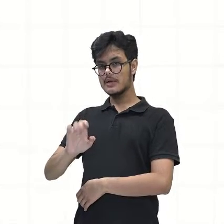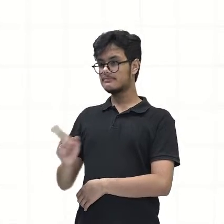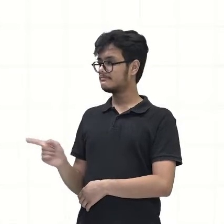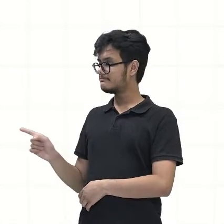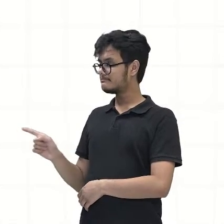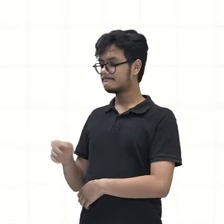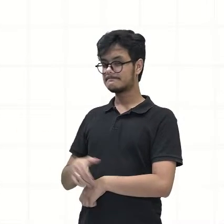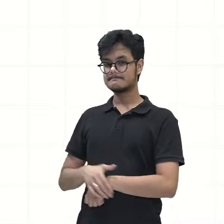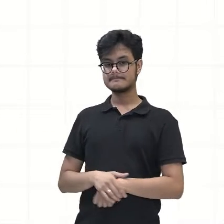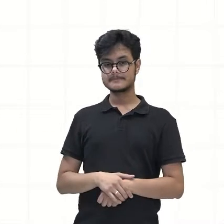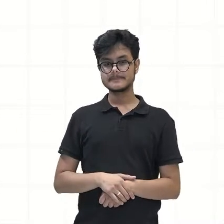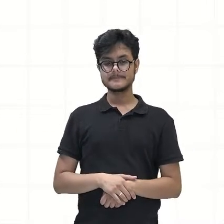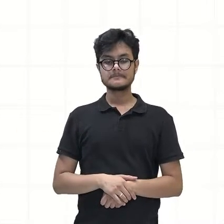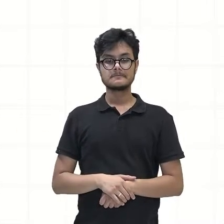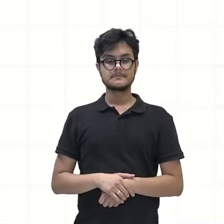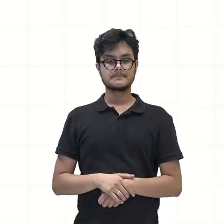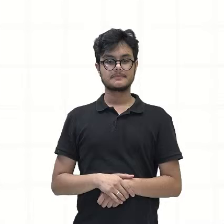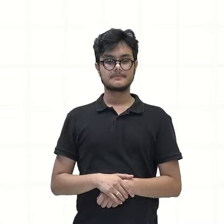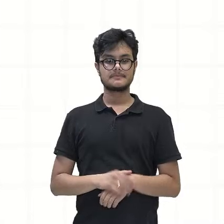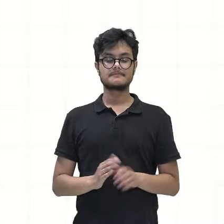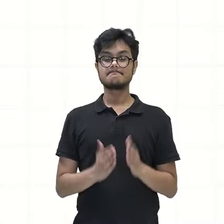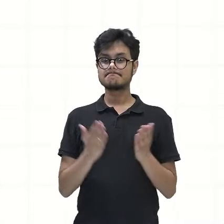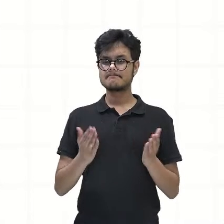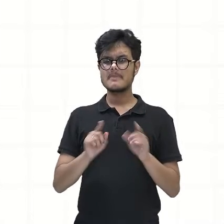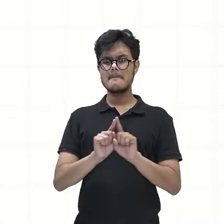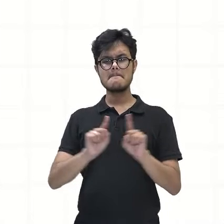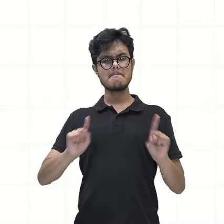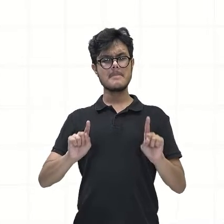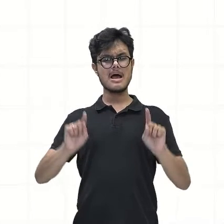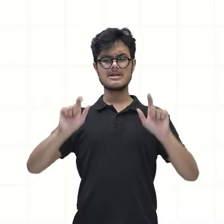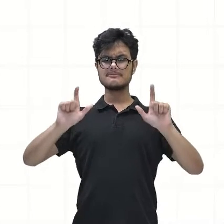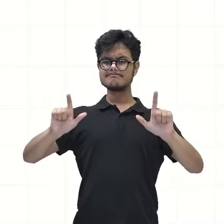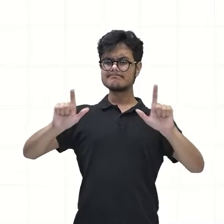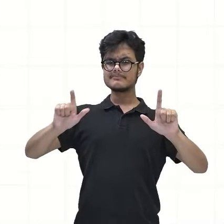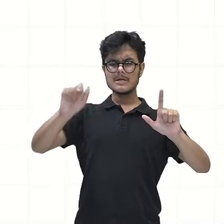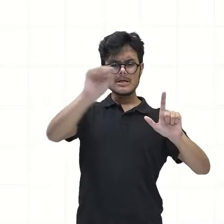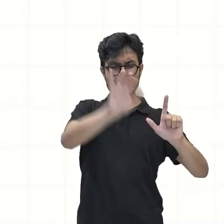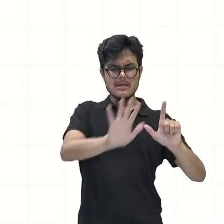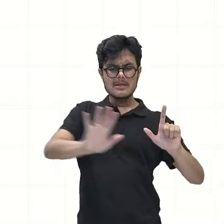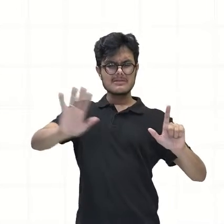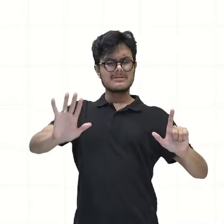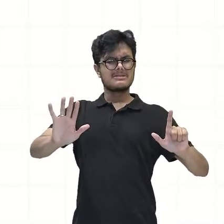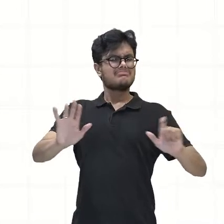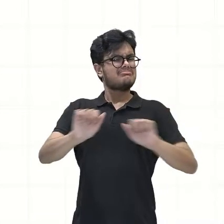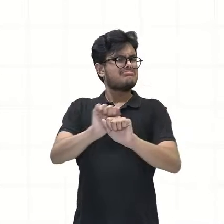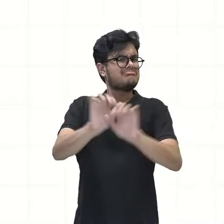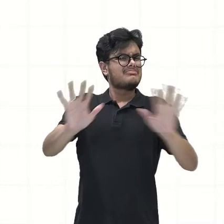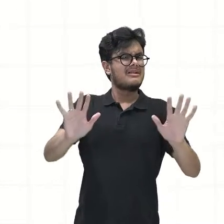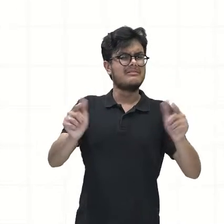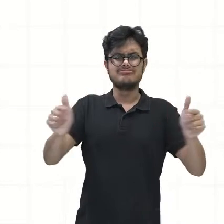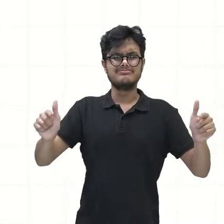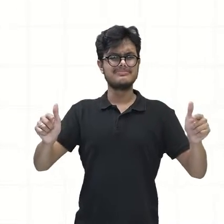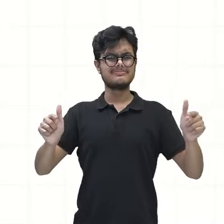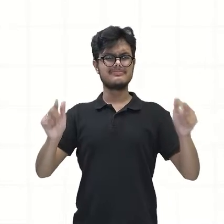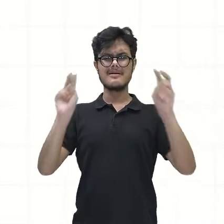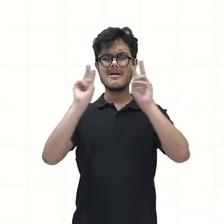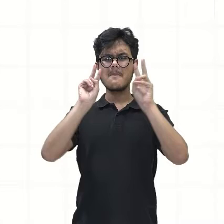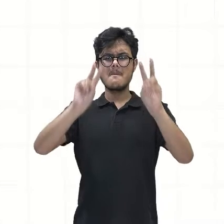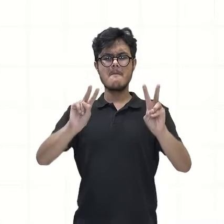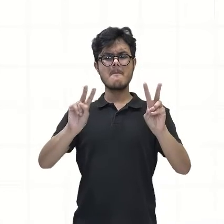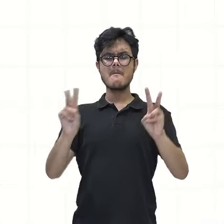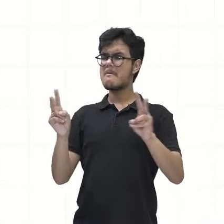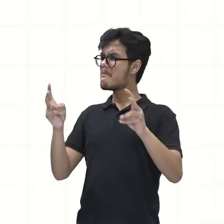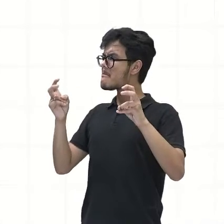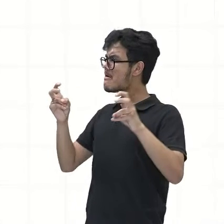né? Só que a imagem, ela não é muito clara. Eu não consigo observar,